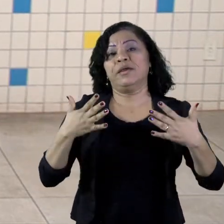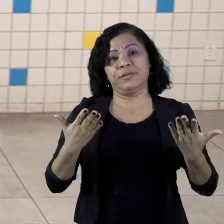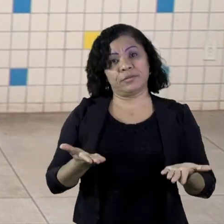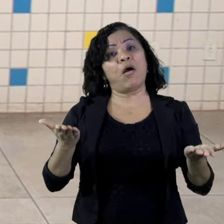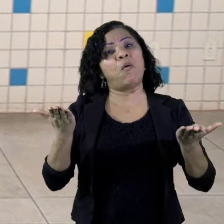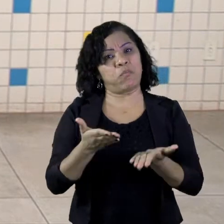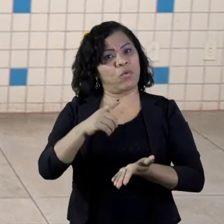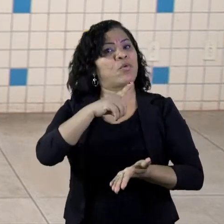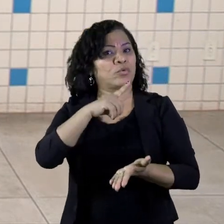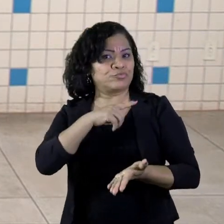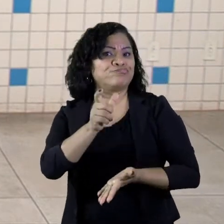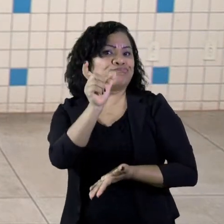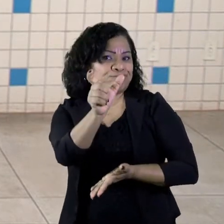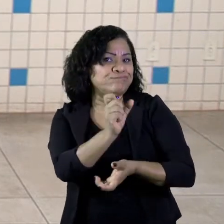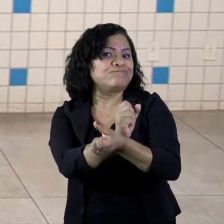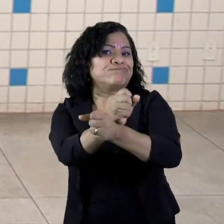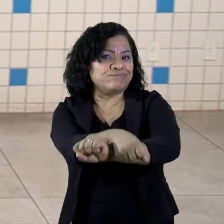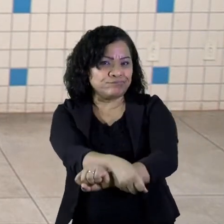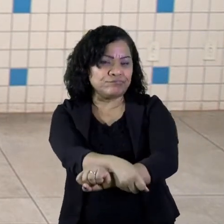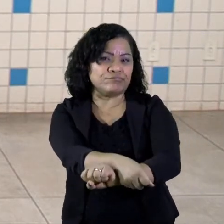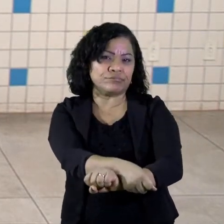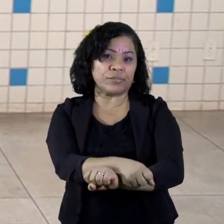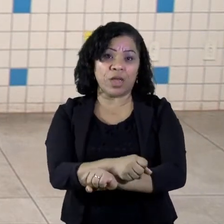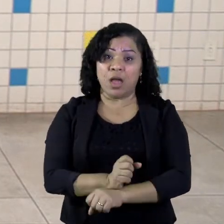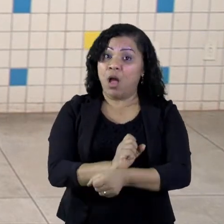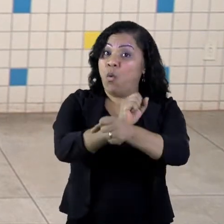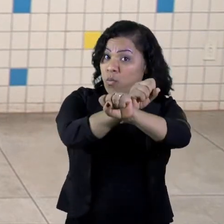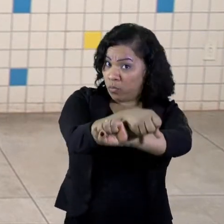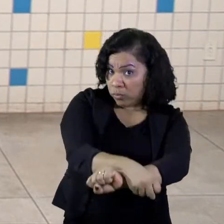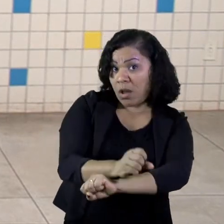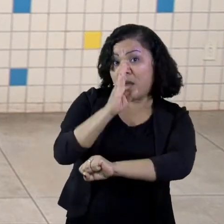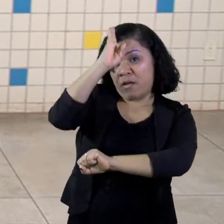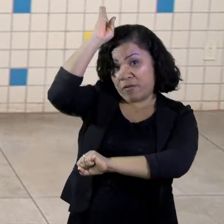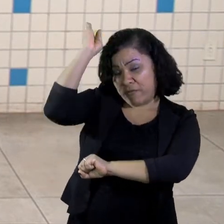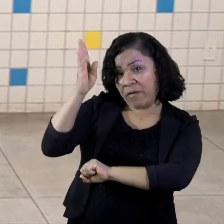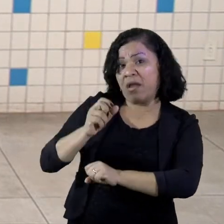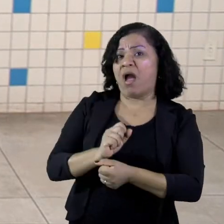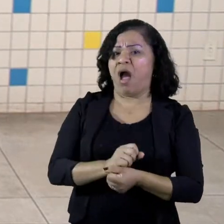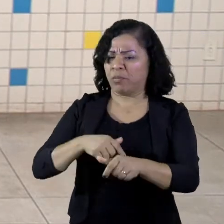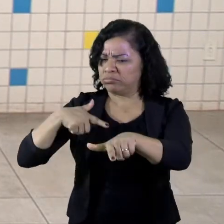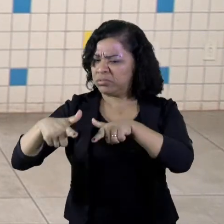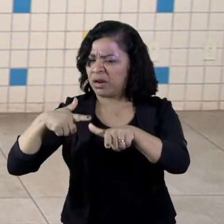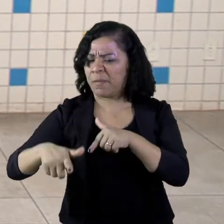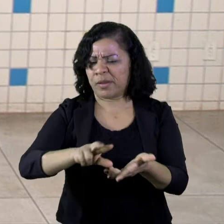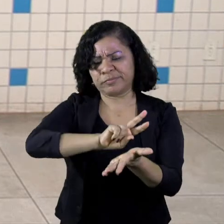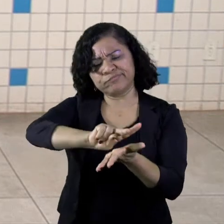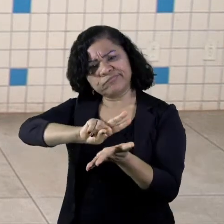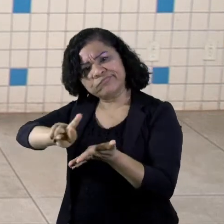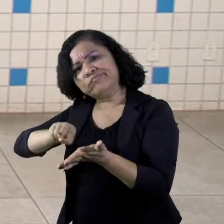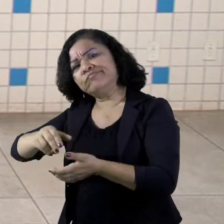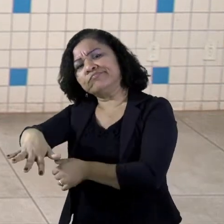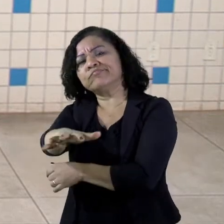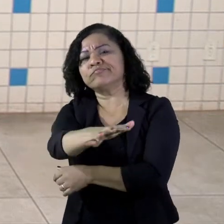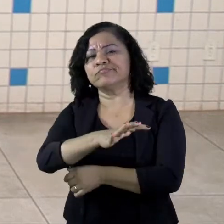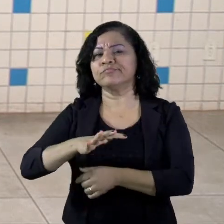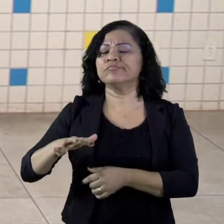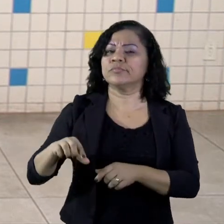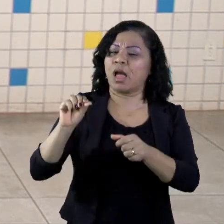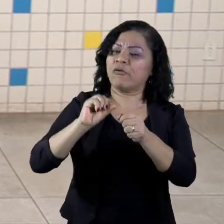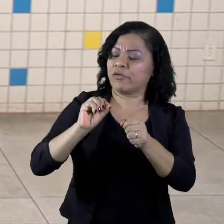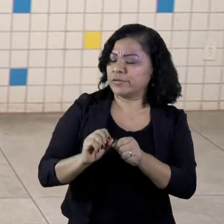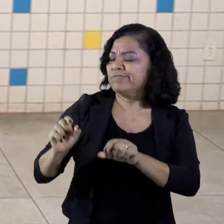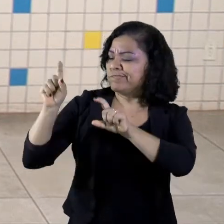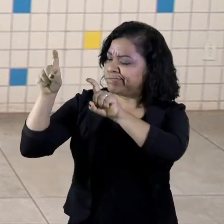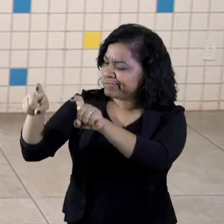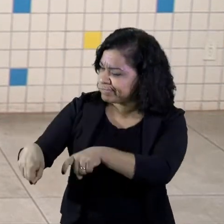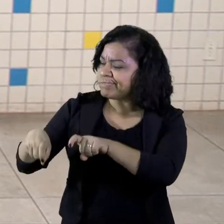palavra escravo. Os escravos em Roma atuavam em diversas áreas, faziam diversas formas de trabalho. A